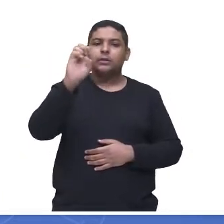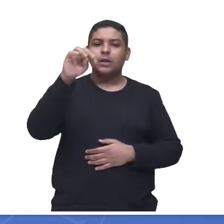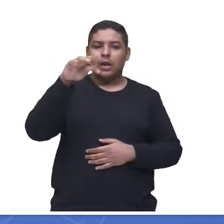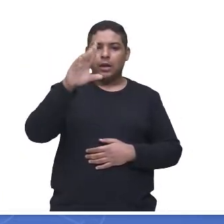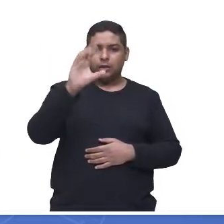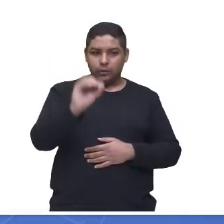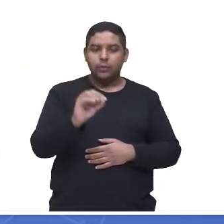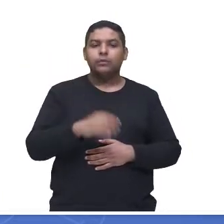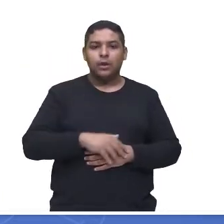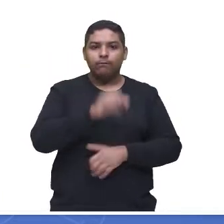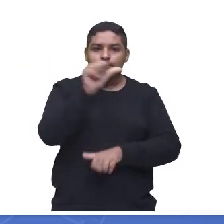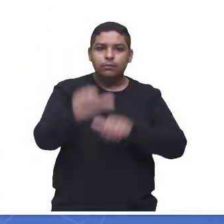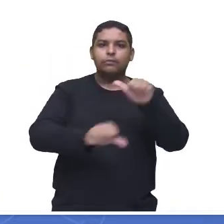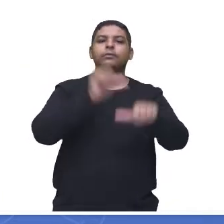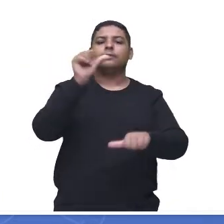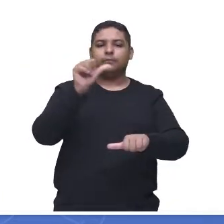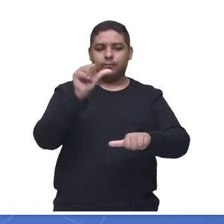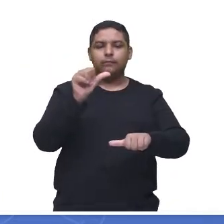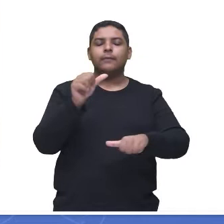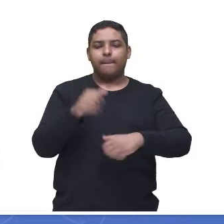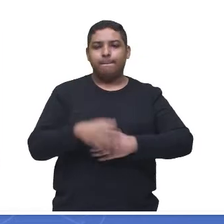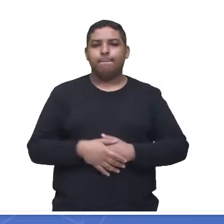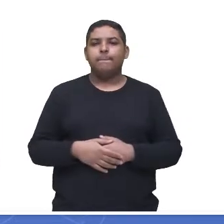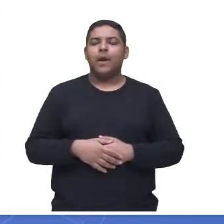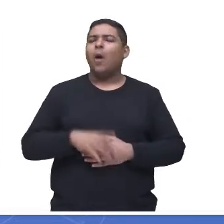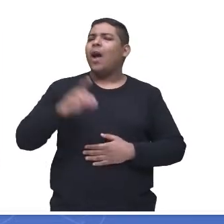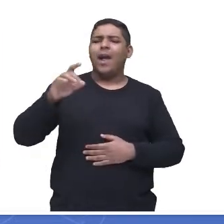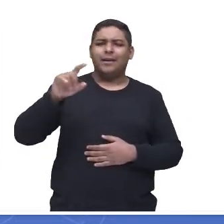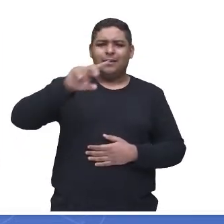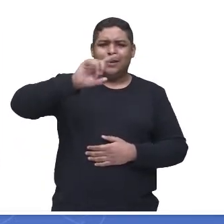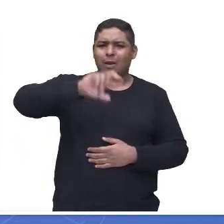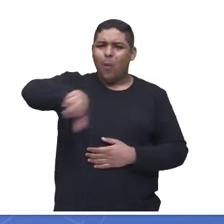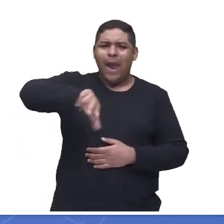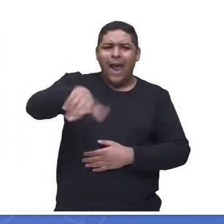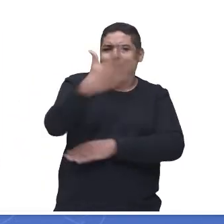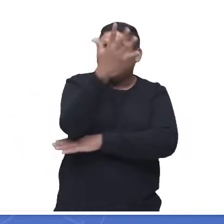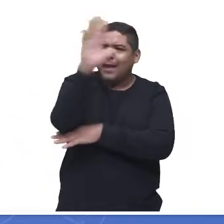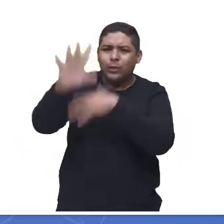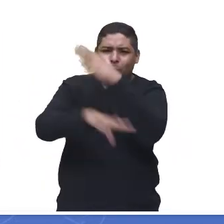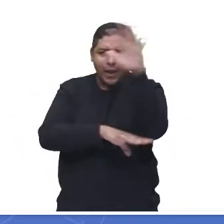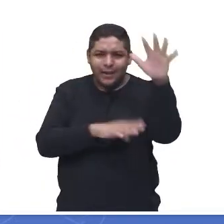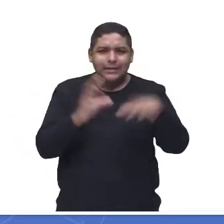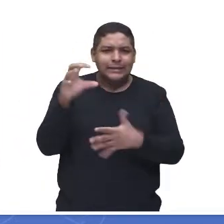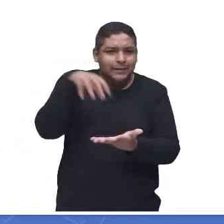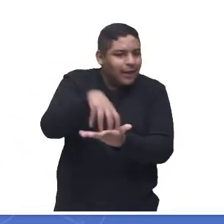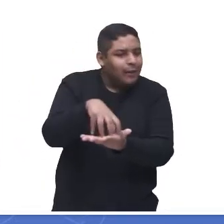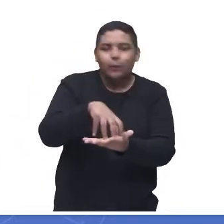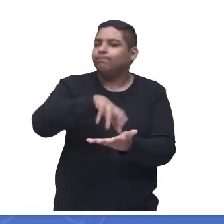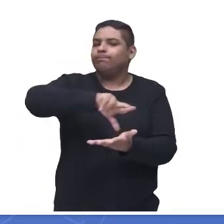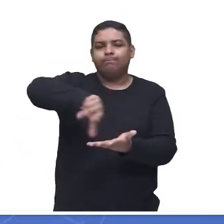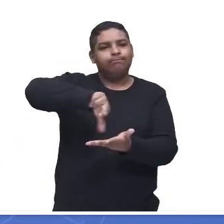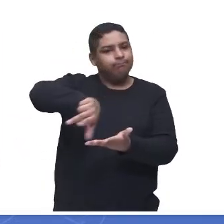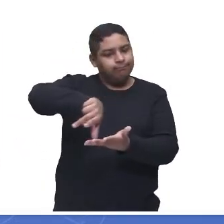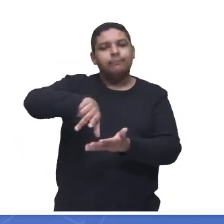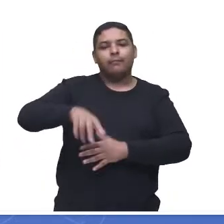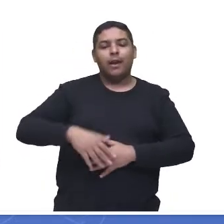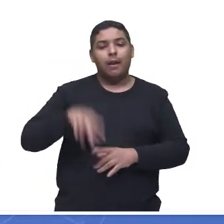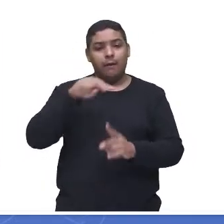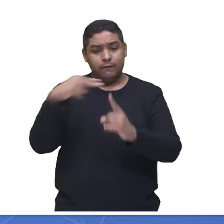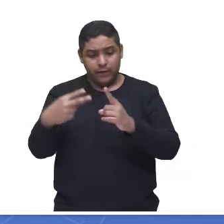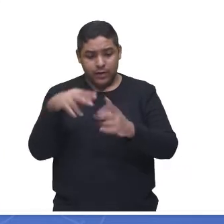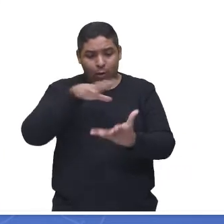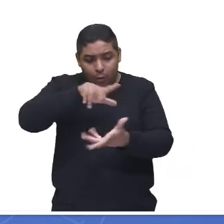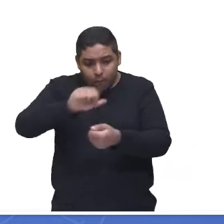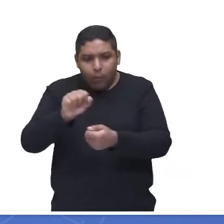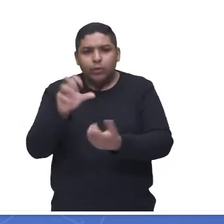já muda, né? Então, quem está no centro não é mais a natureza, é a visão do mundo centrada na ideia